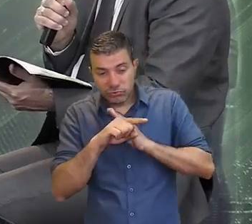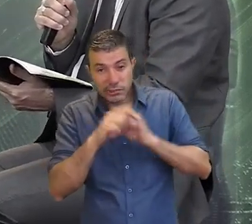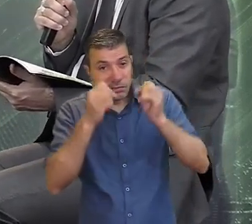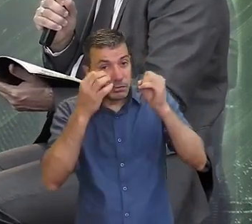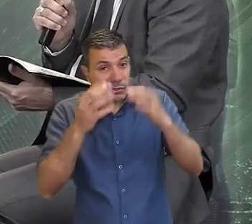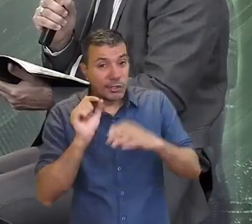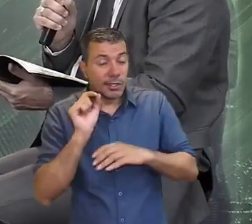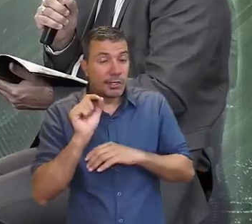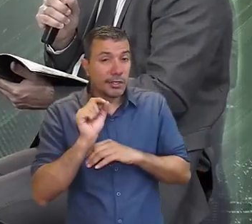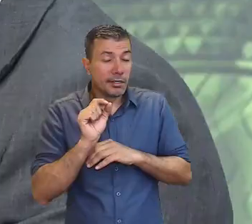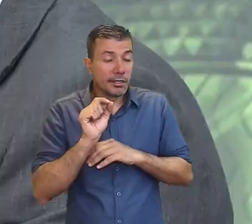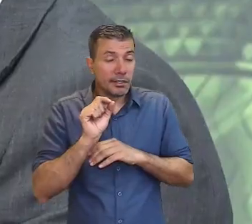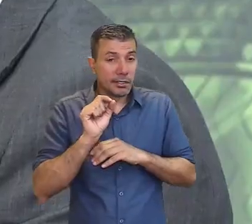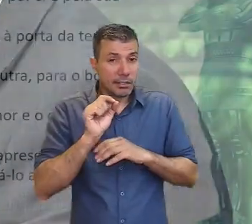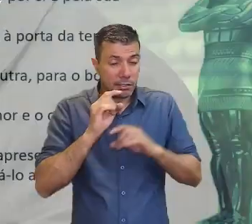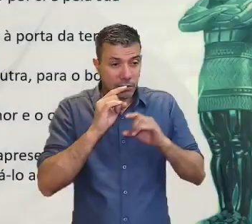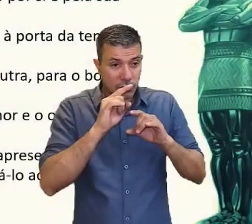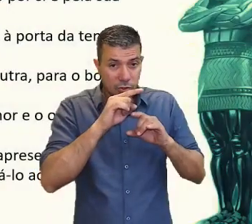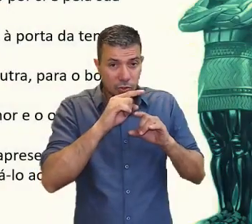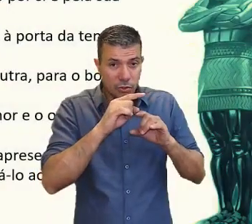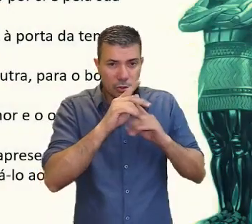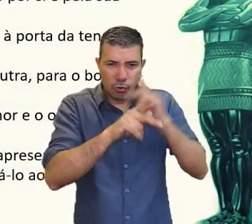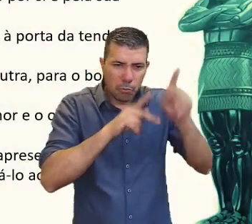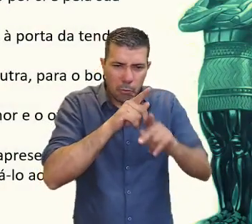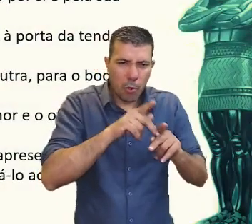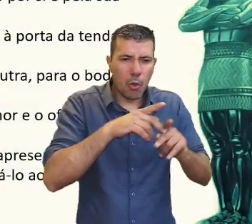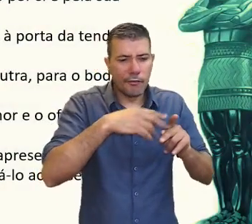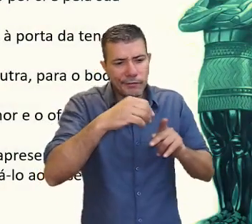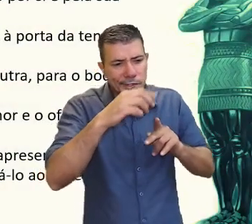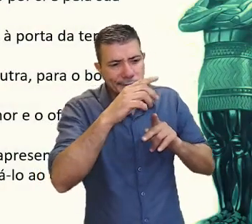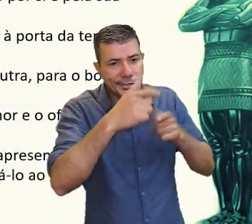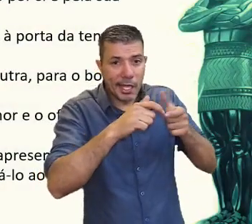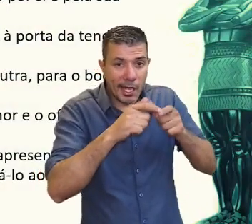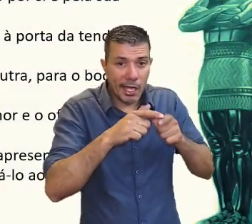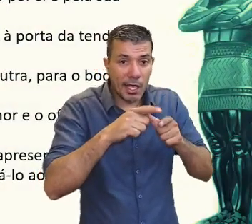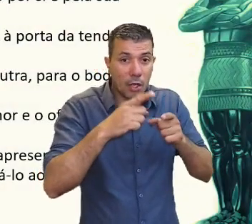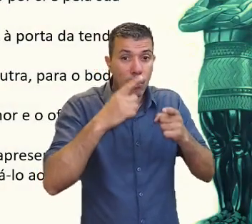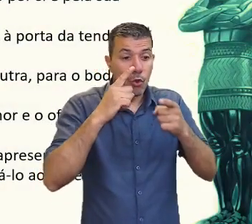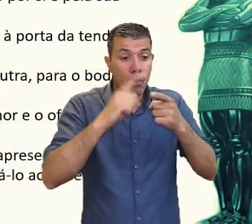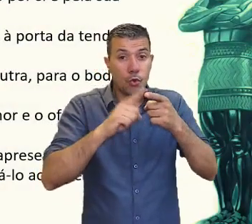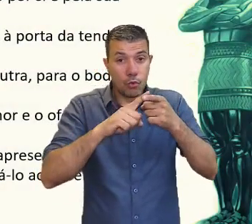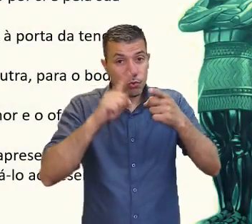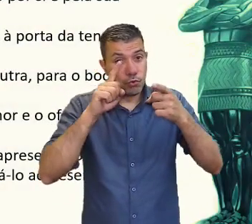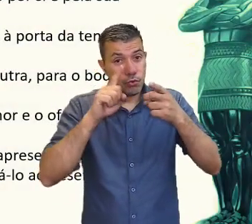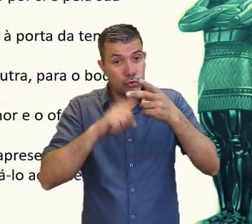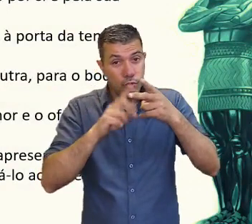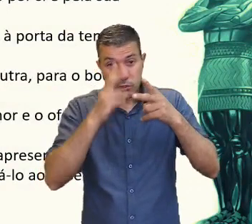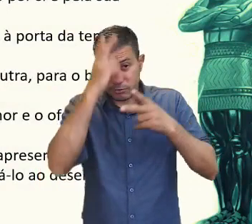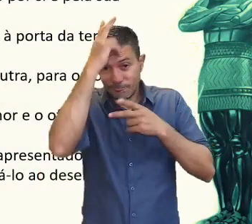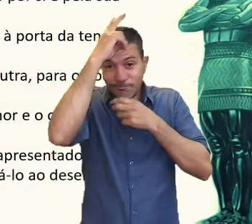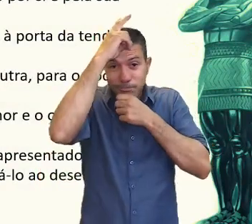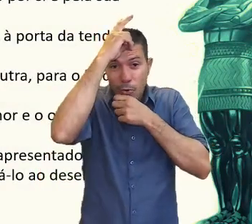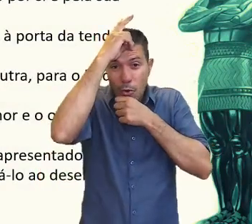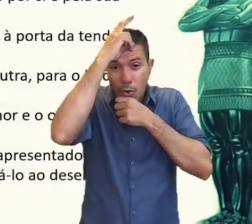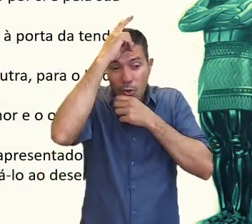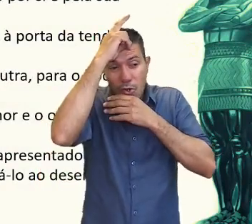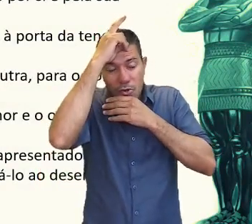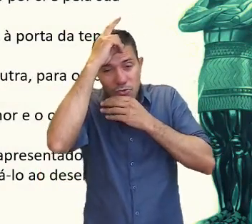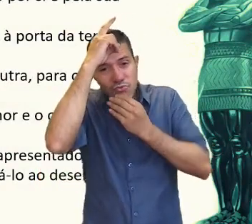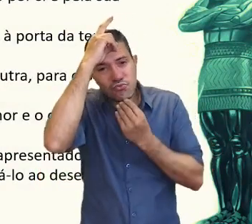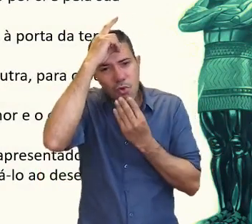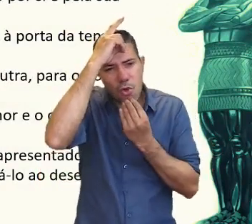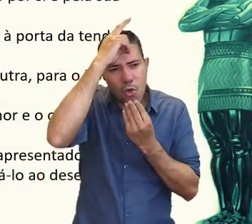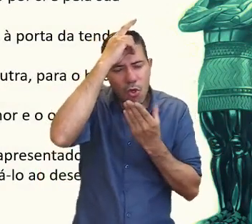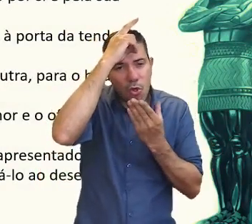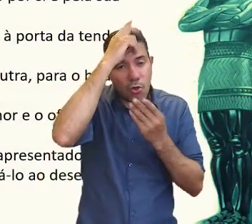diz assim: da congregação dos filhos de Israel tomará dois bodes para oferta pelo pecado, um carneiro